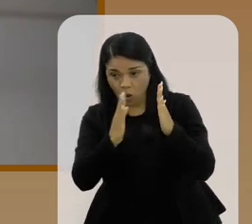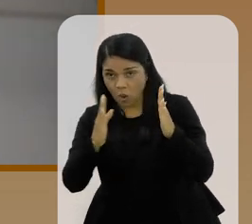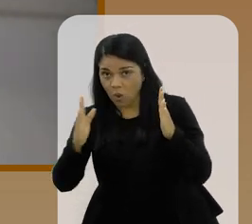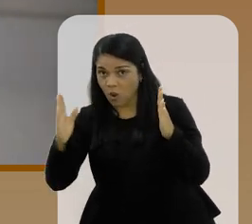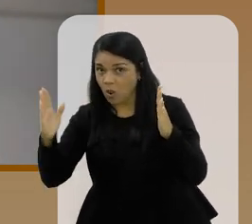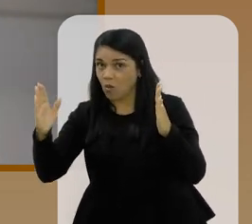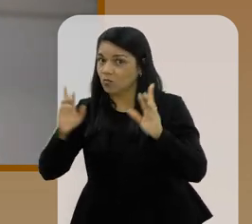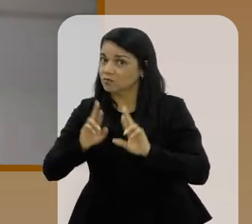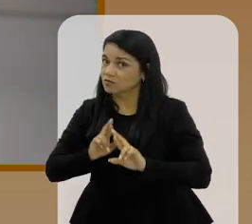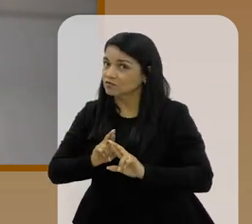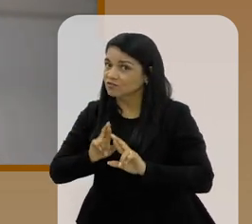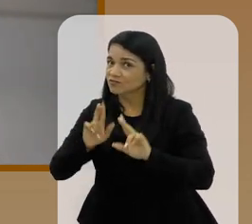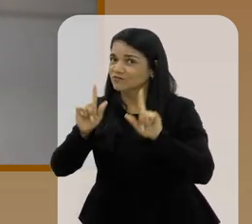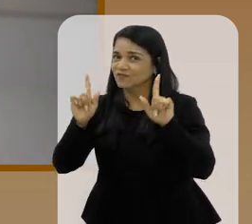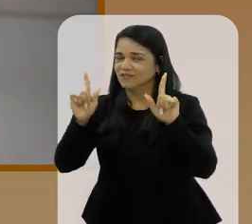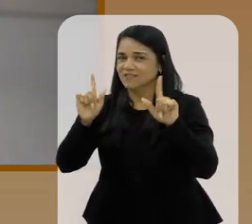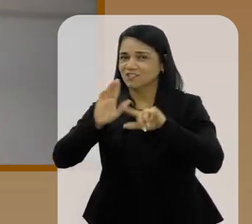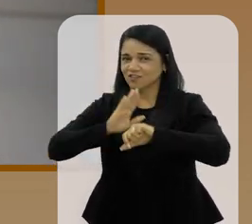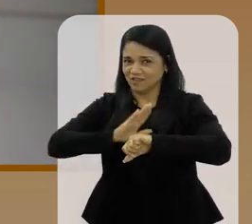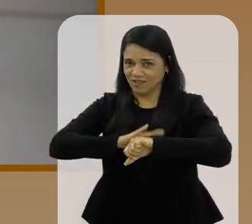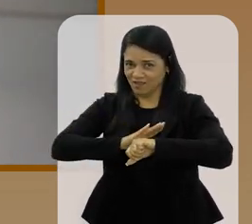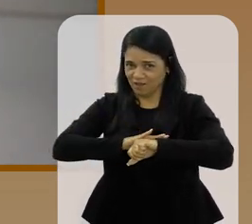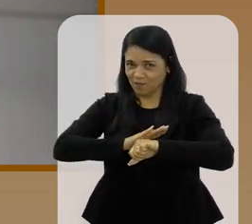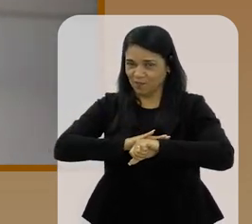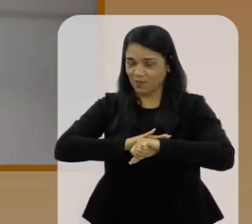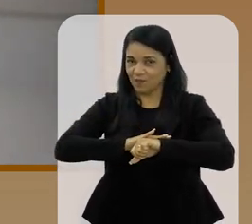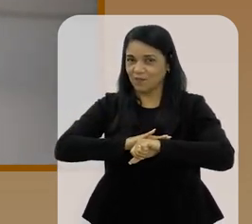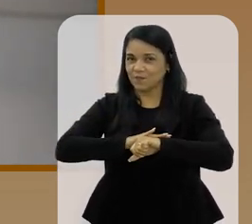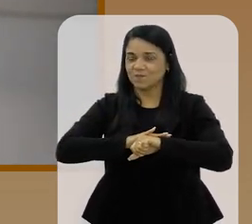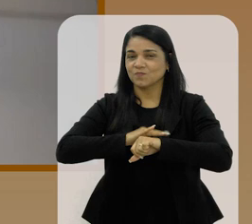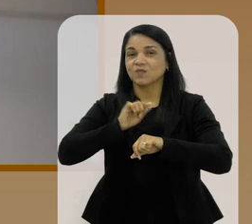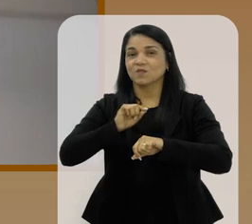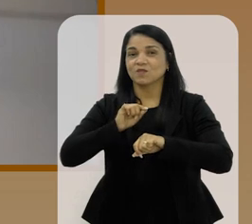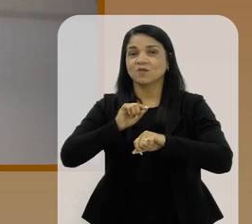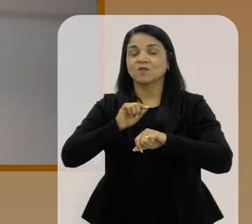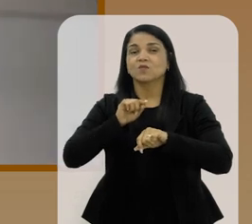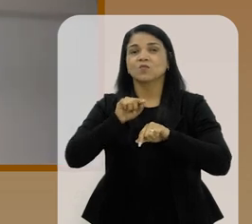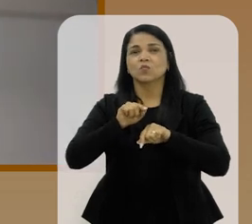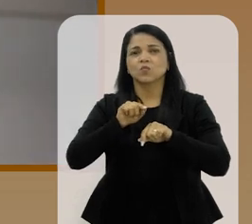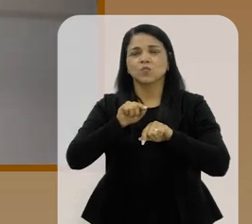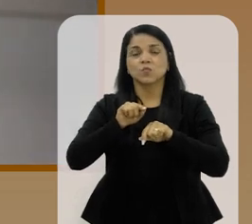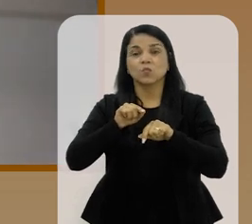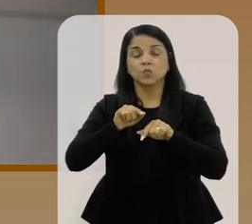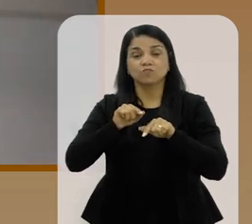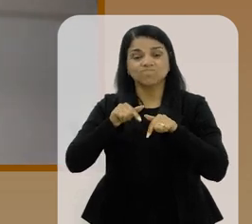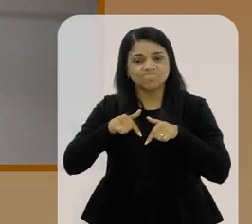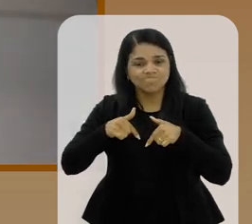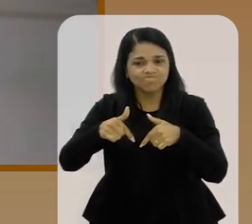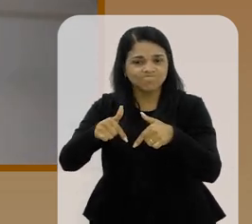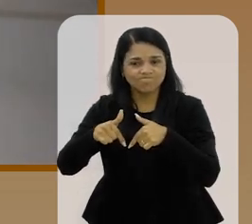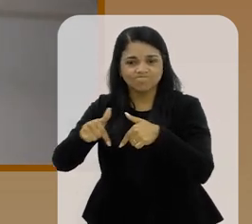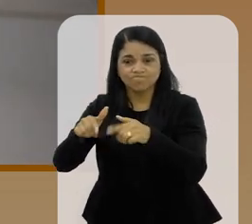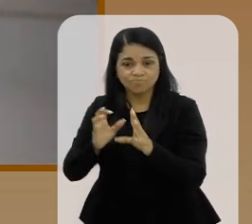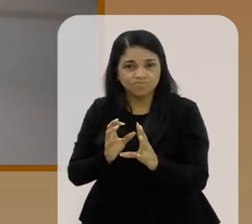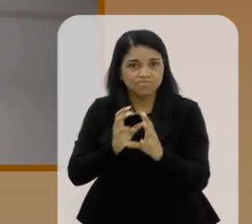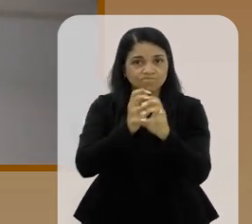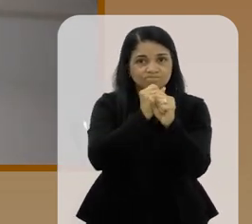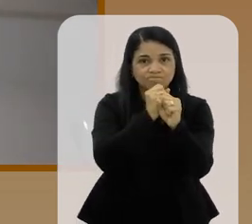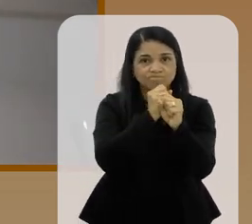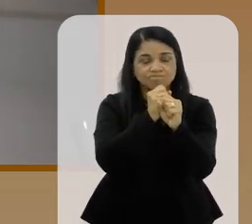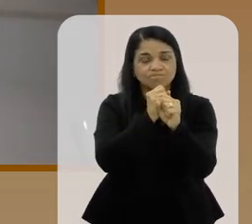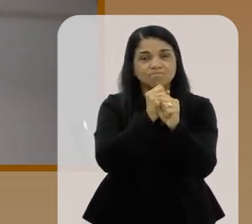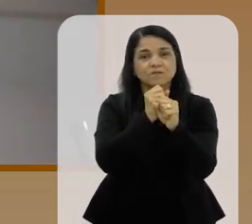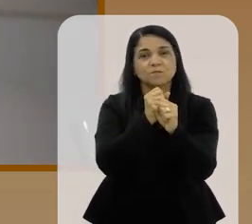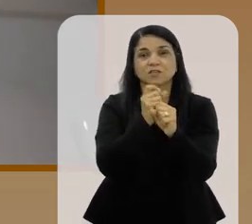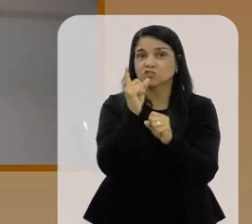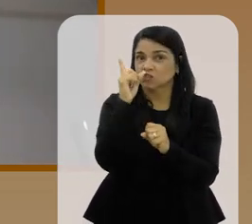acumula um tempo muito longo, esse efeito, essa acumulação dos efeitos que são fáceis de calcular